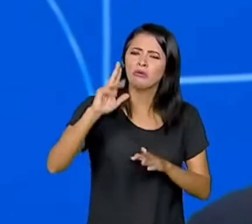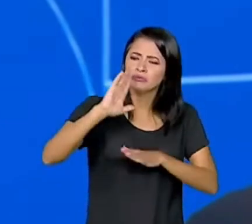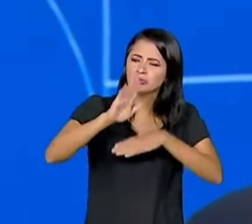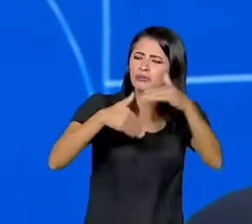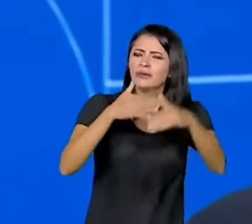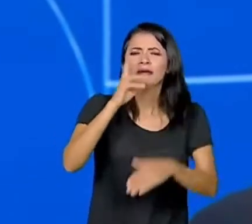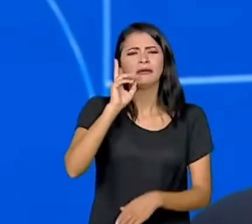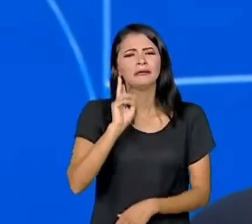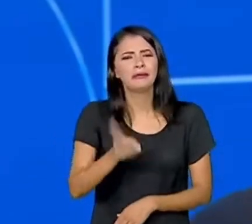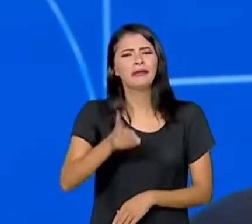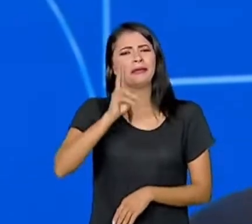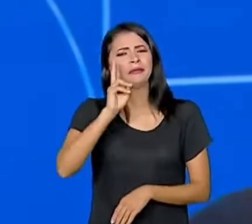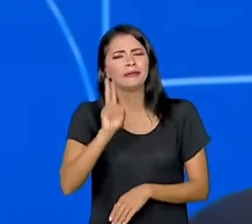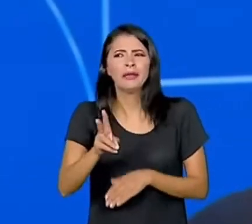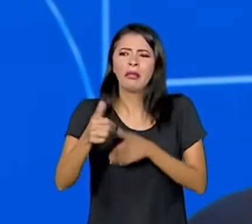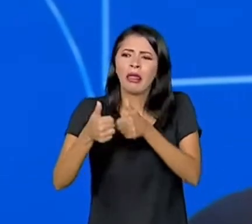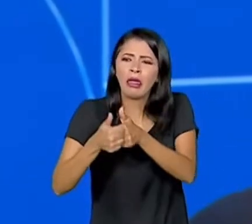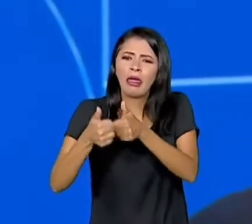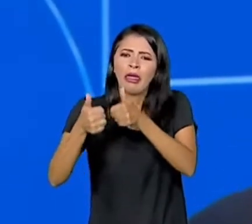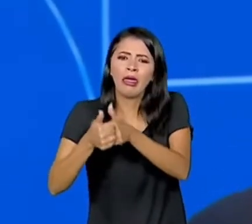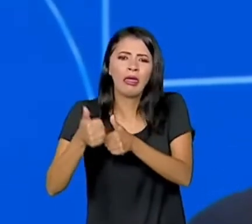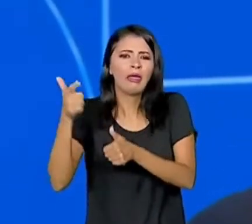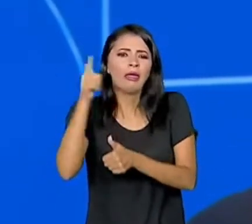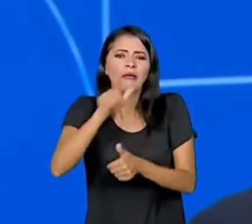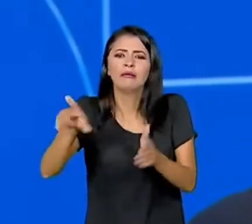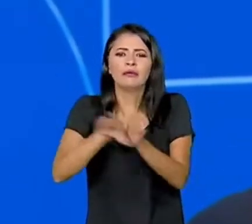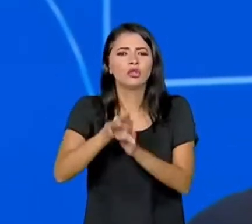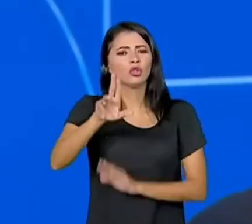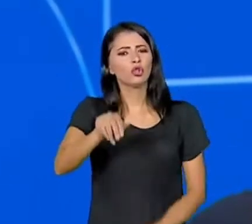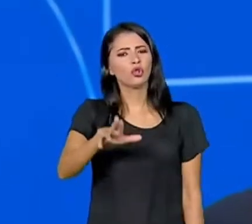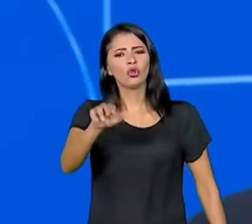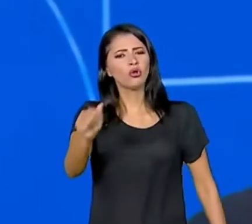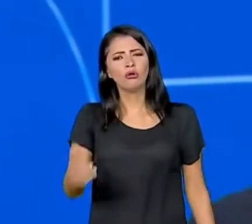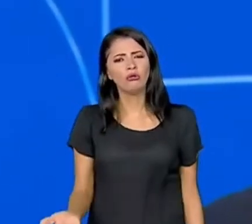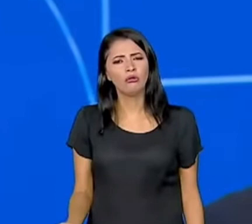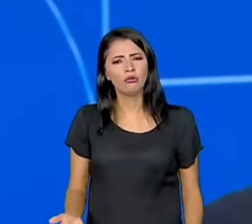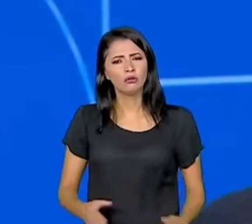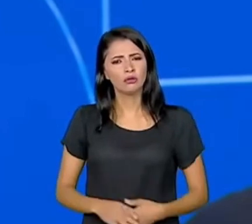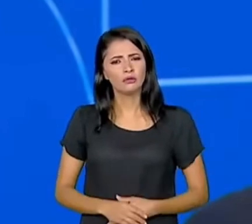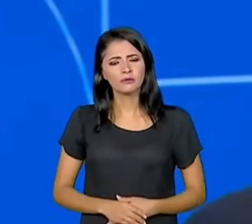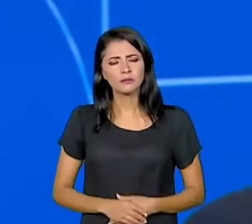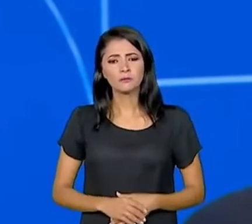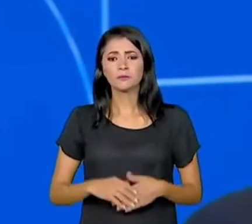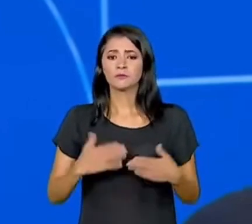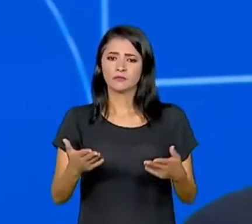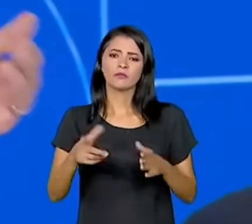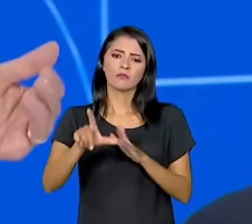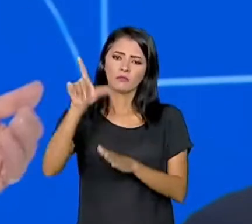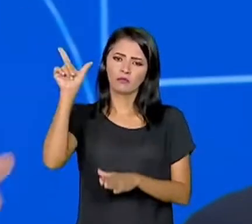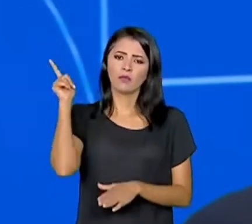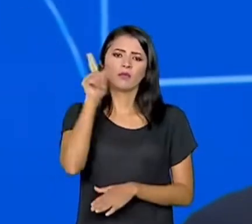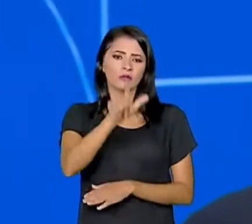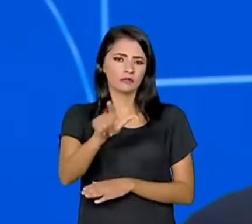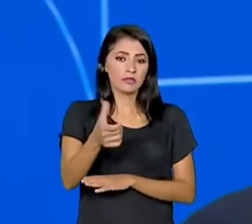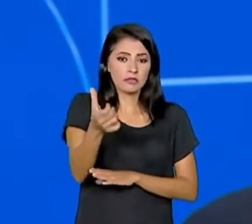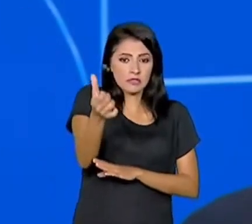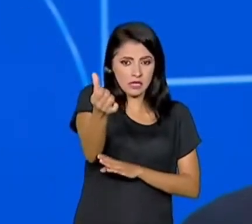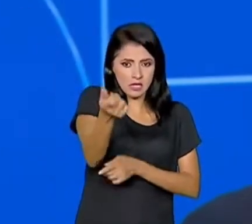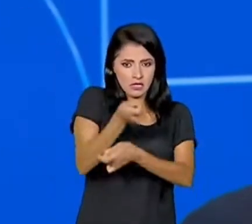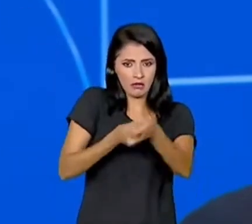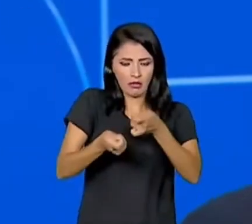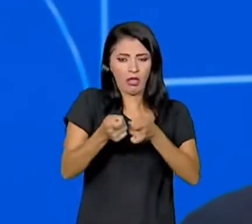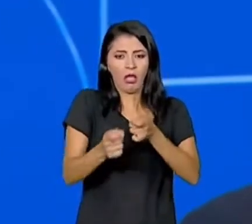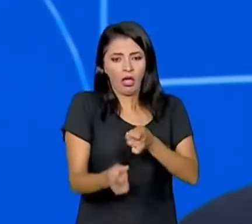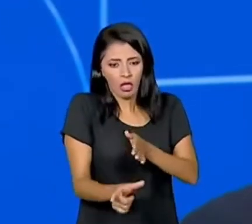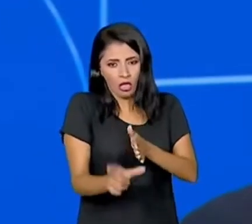sempre, sabe, na beira, mas nunca chegamos lá. Ou seja, nós tínhamos chegado à sexta economia, voltamos